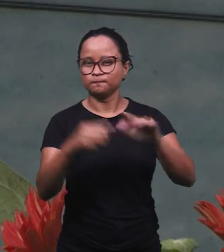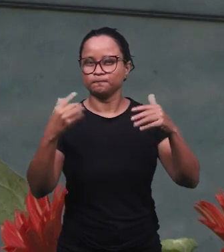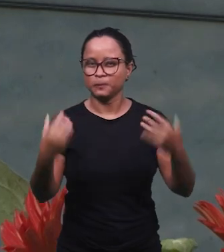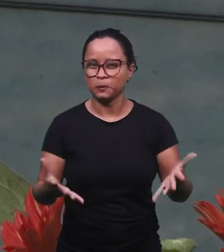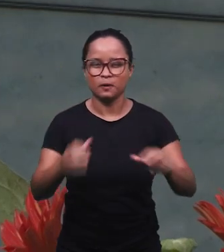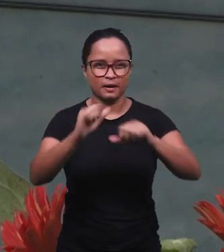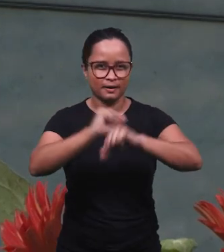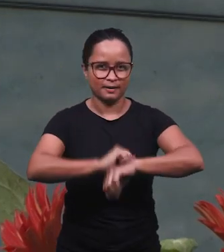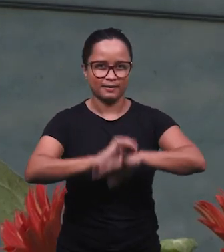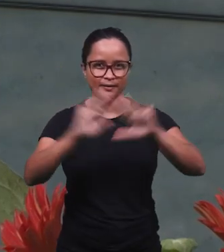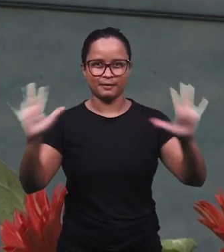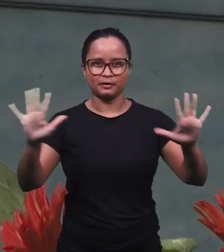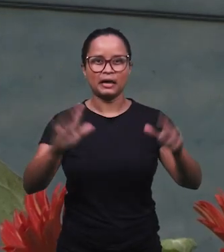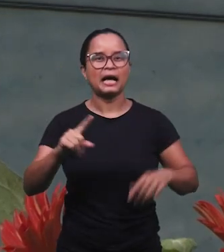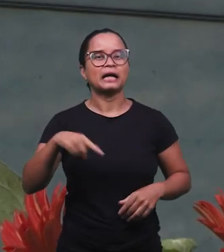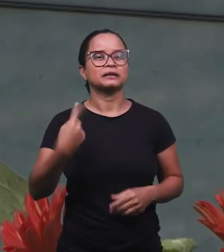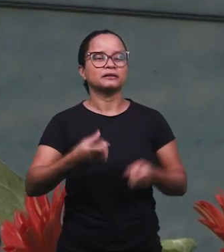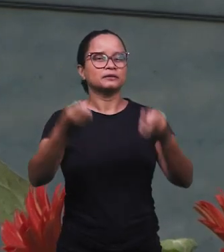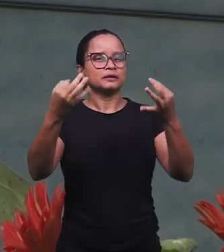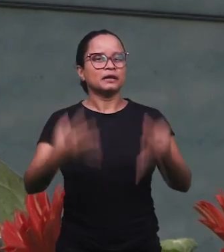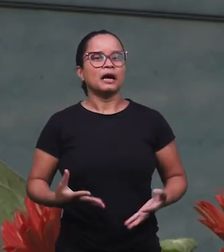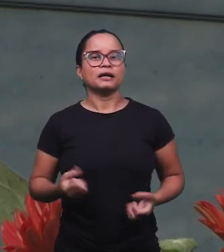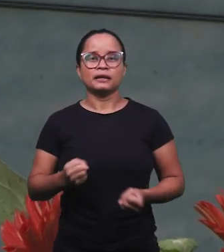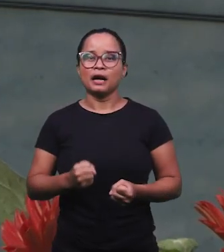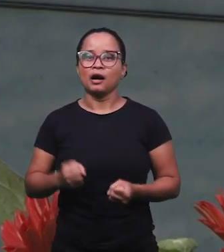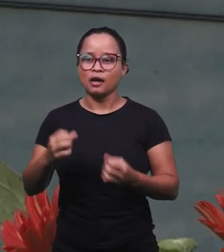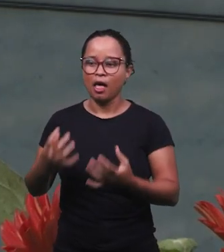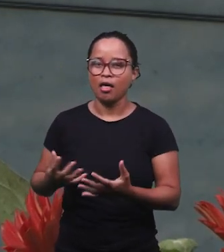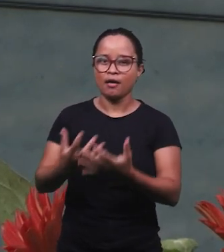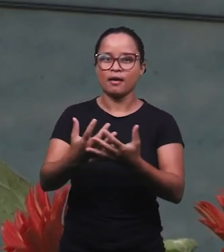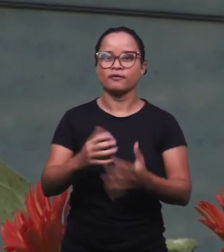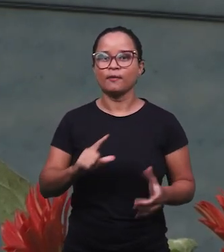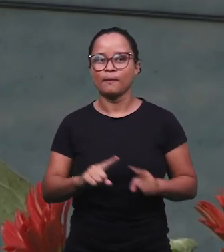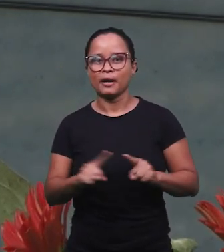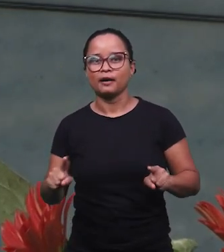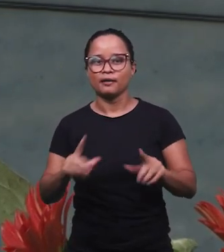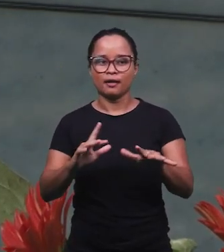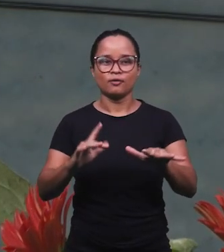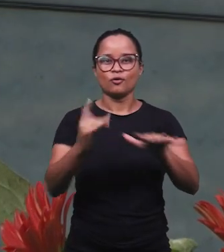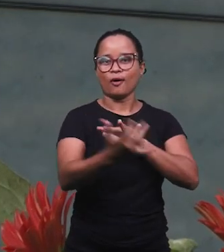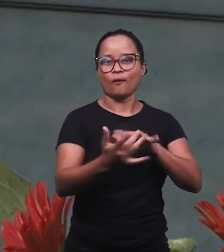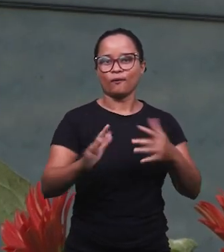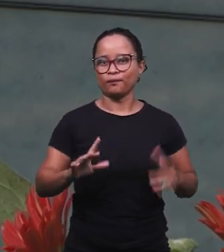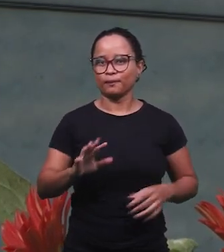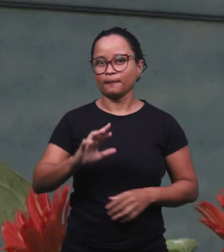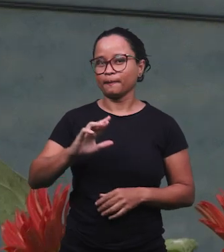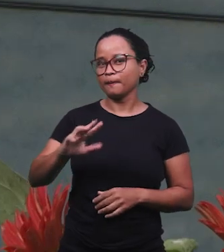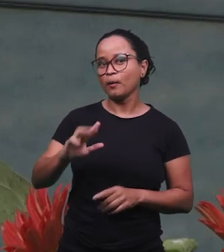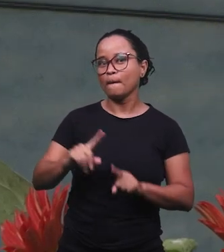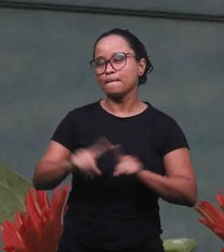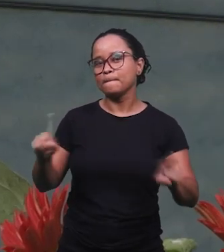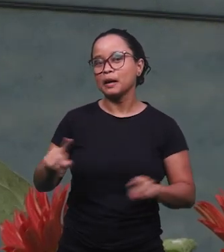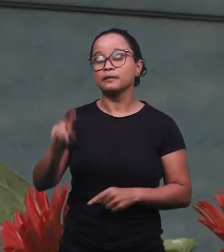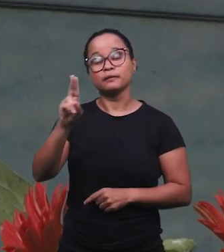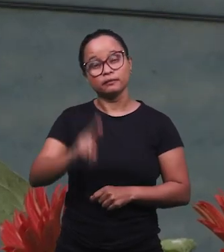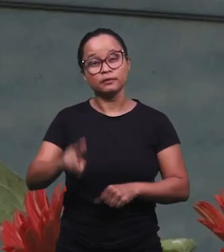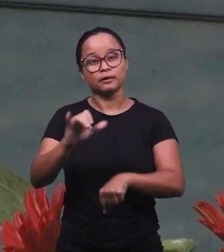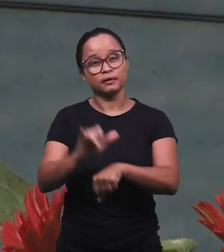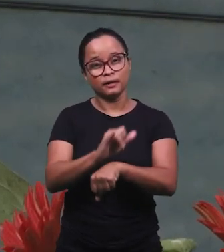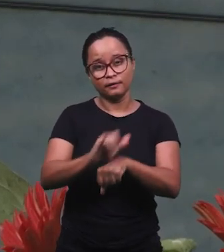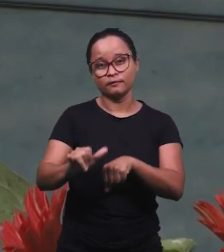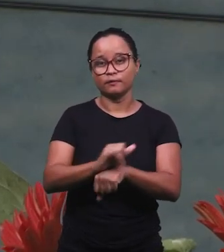E, claro, não estamos aqui dizendo que rede é rede social, não. Mas, de fato, é um recurso